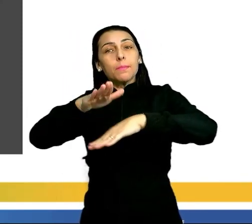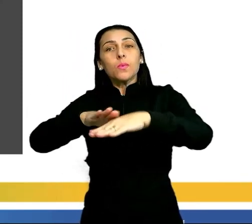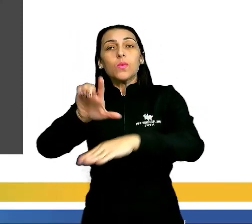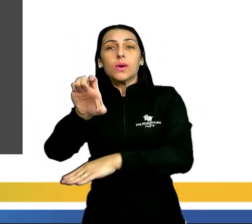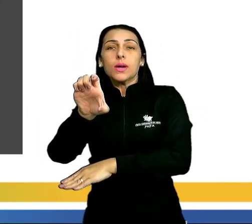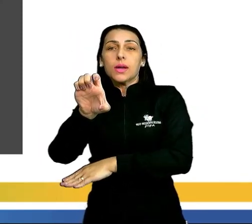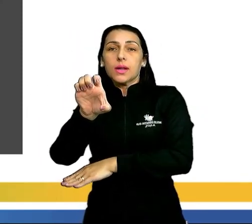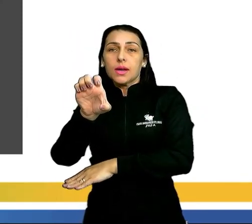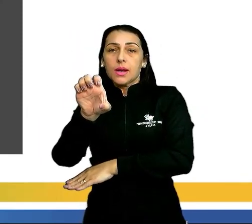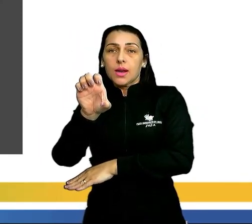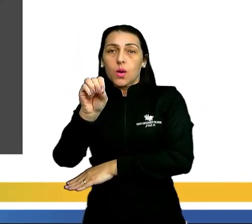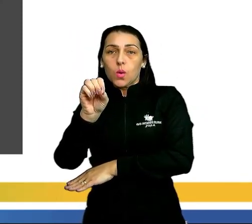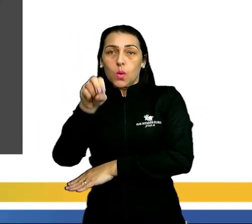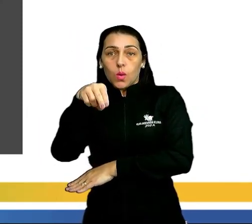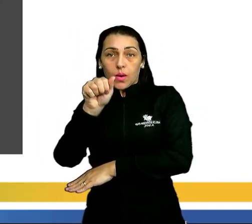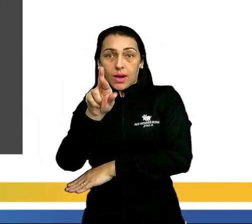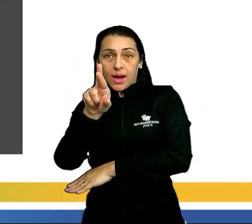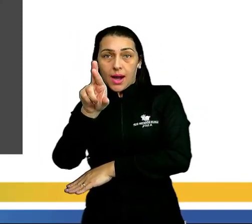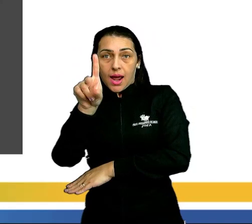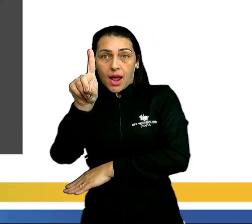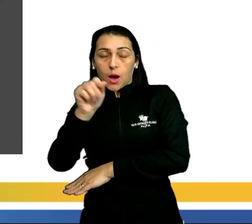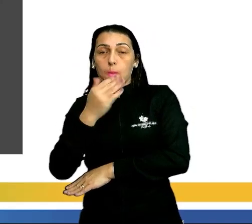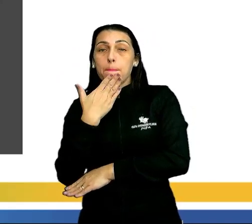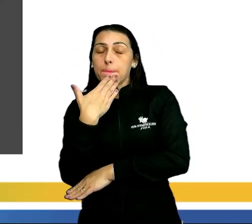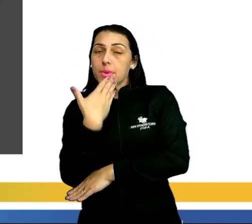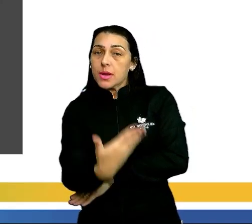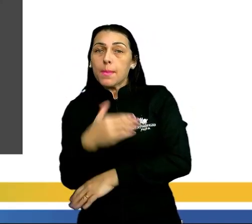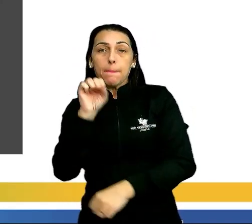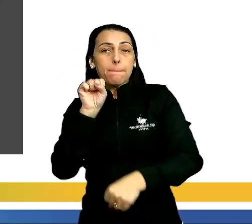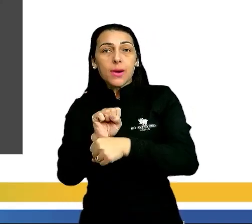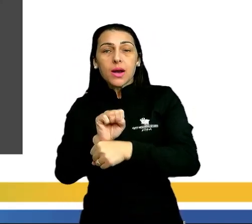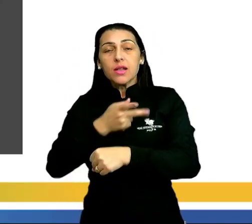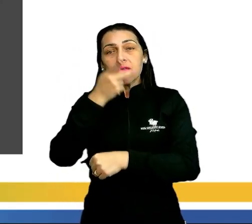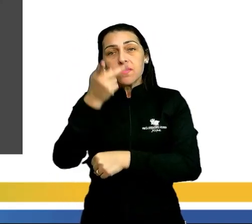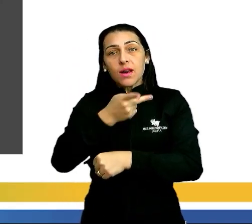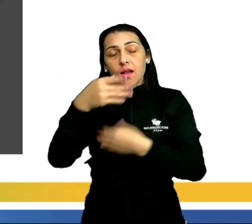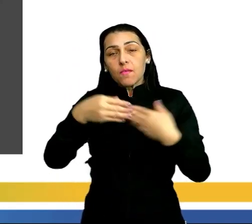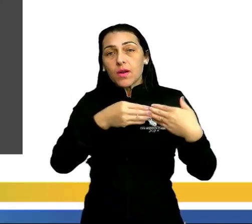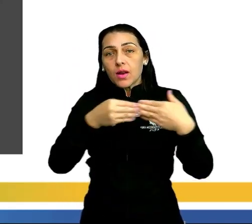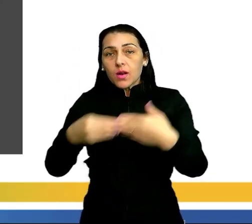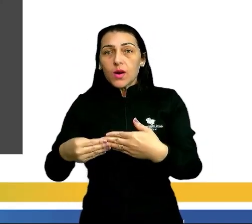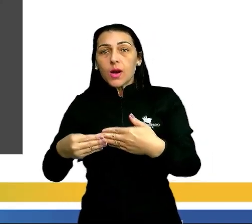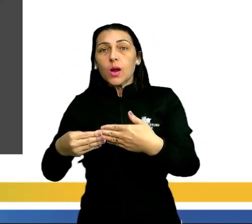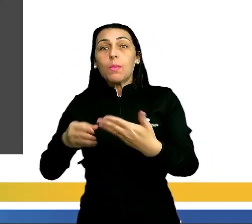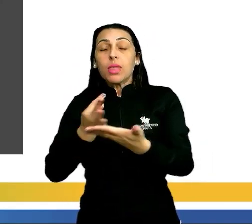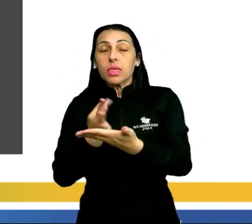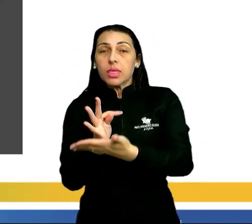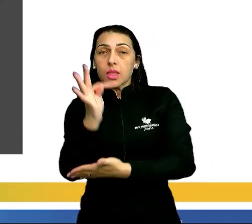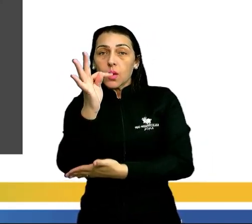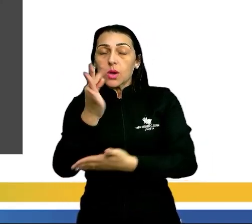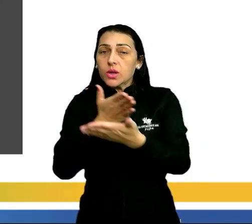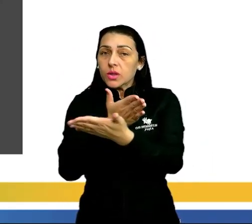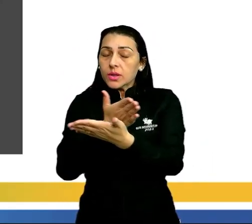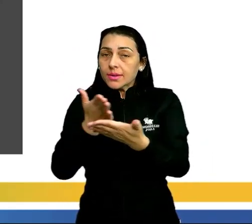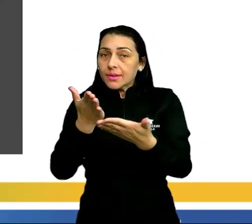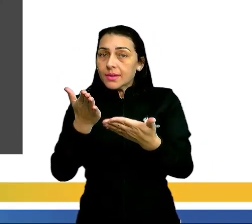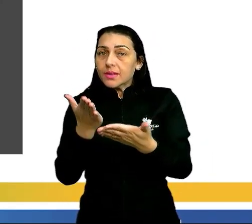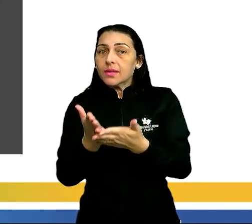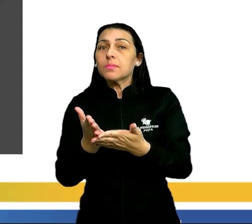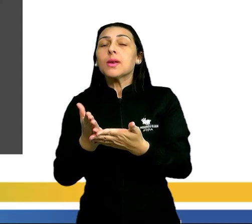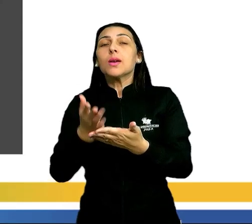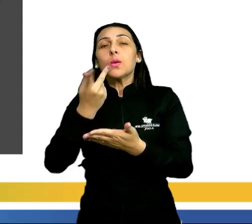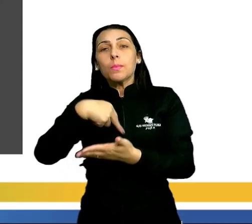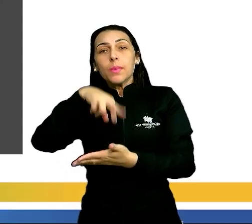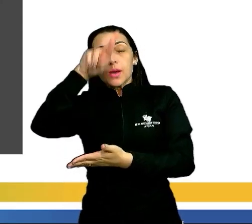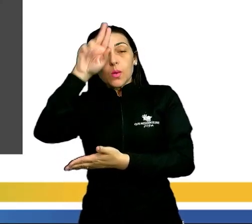para pedir para ele parar de falar, porque ele estava levando em frente uma teologia iniciada pelo